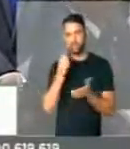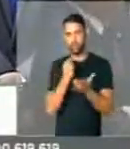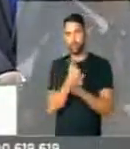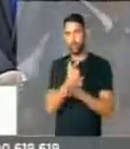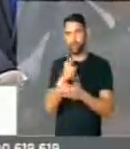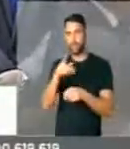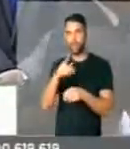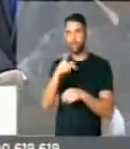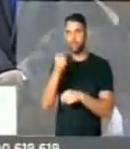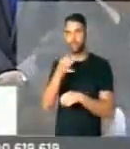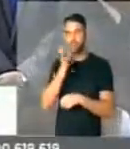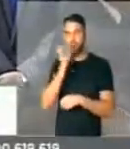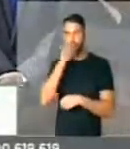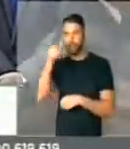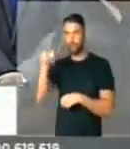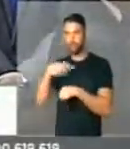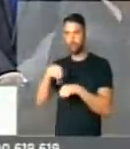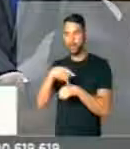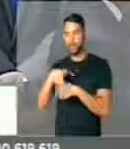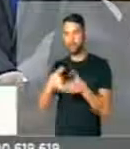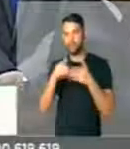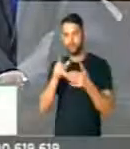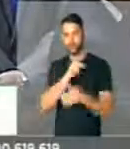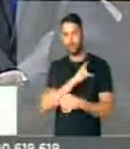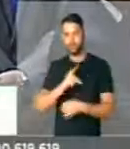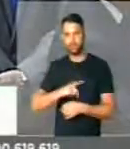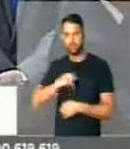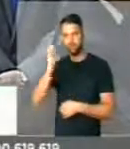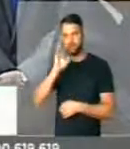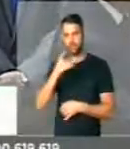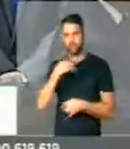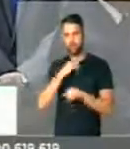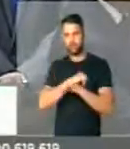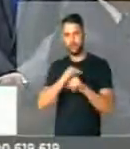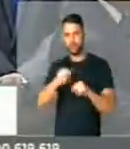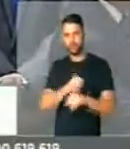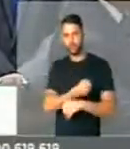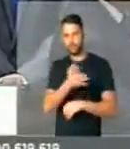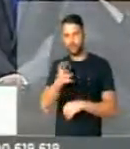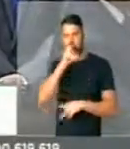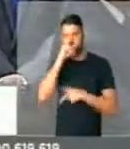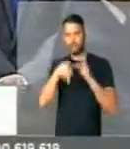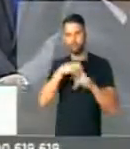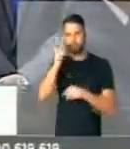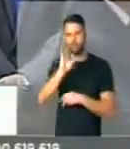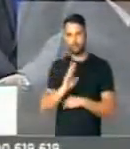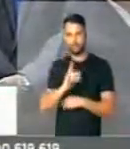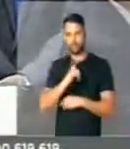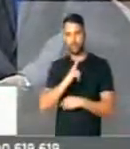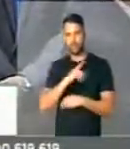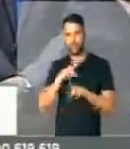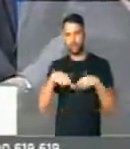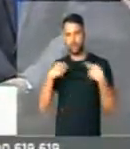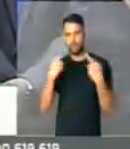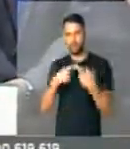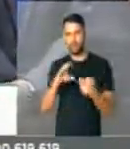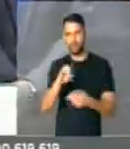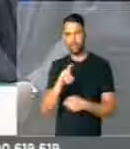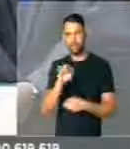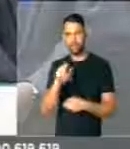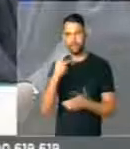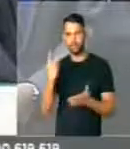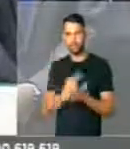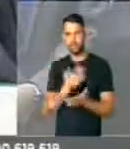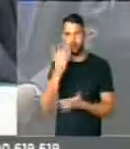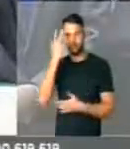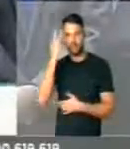de café. Queria, a pedido do presidente da República, comunicar aos milhares de brasileiros que a reunião da Camex, que